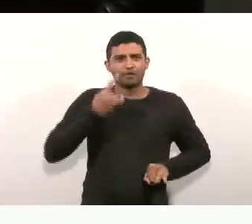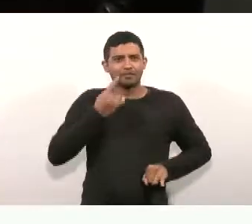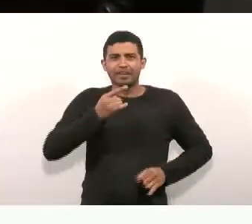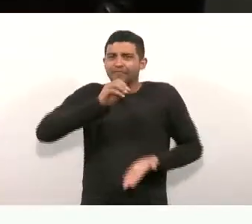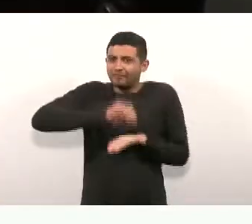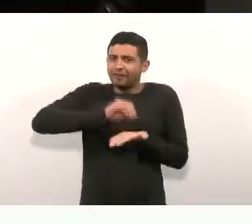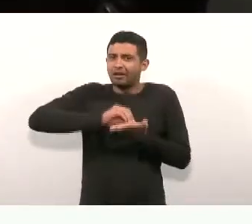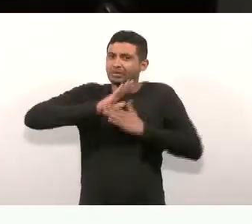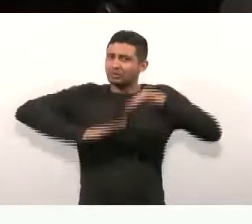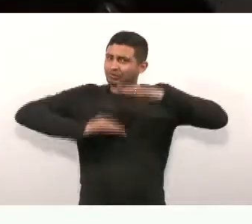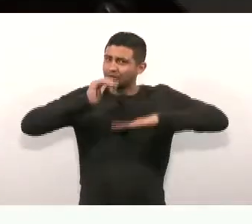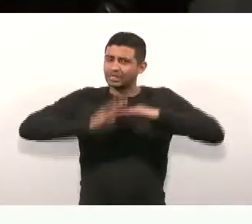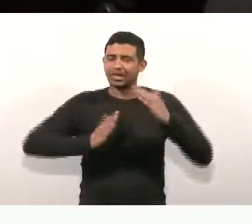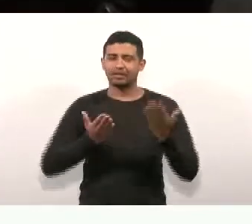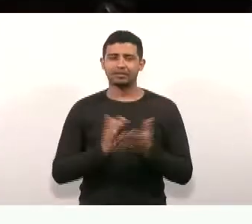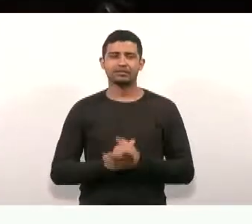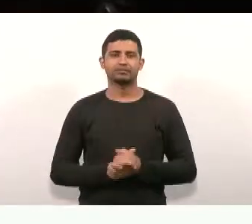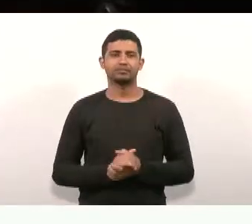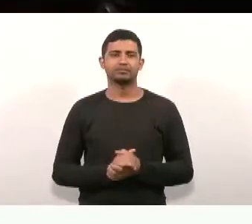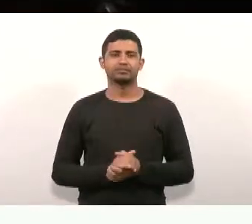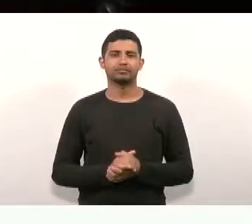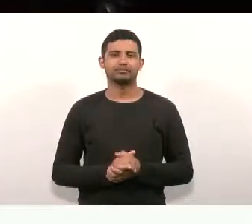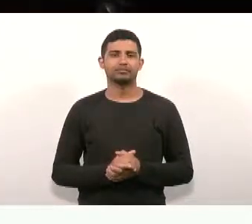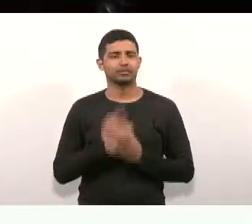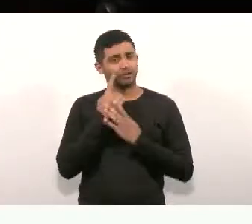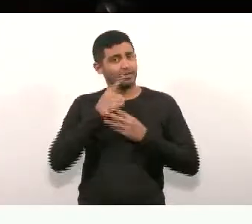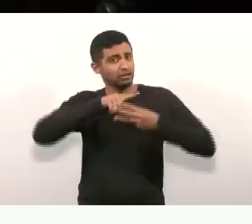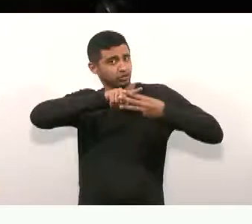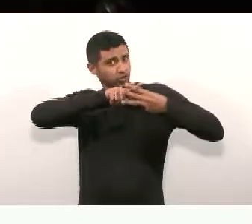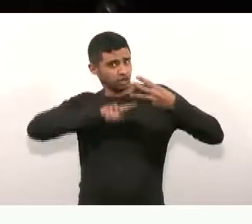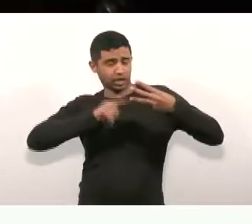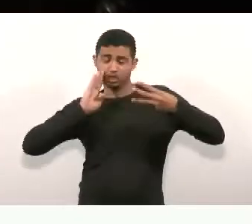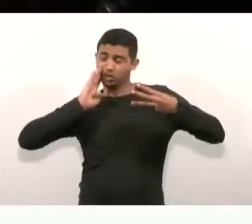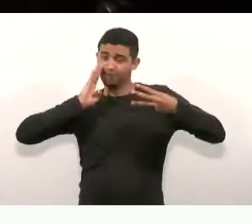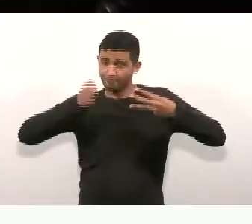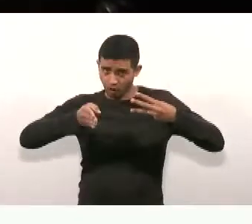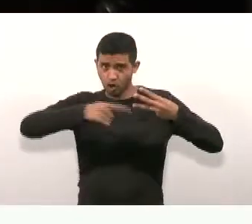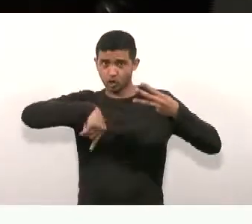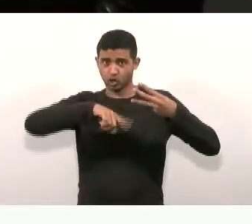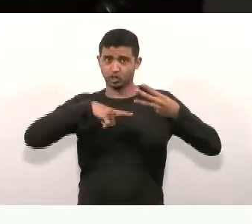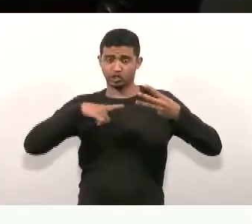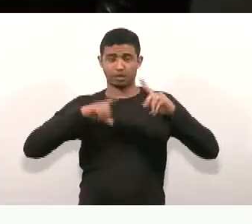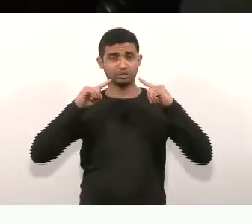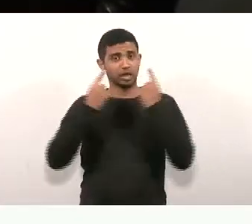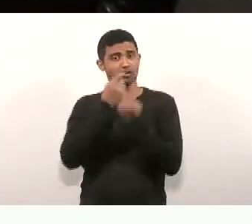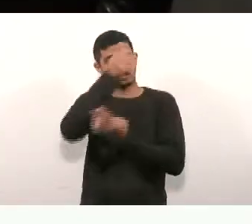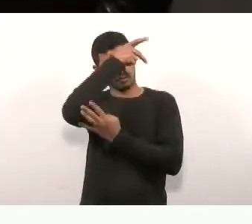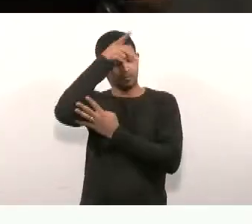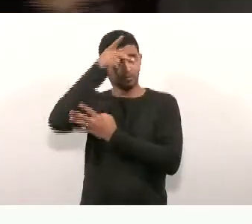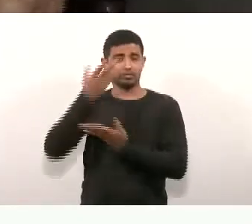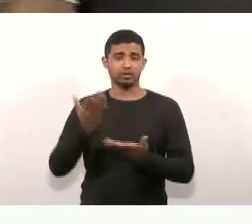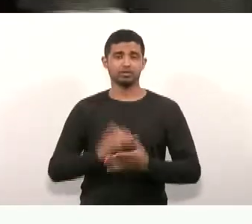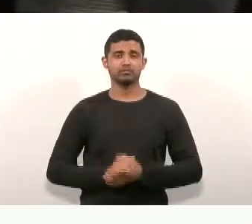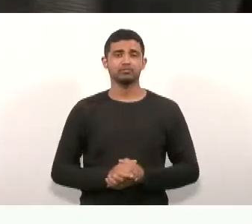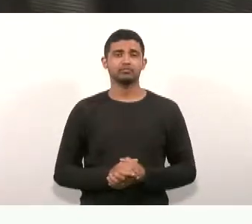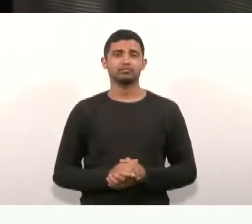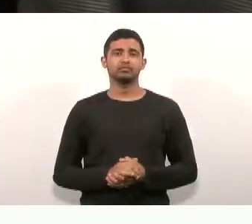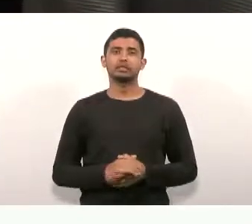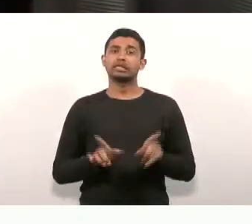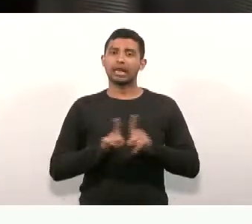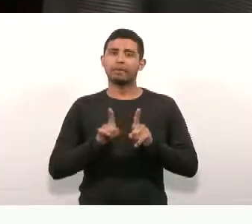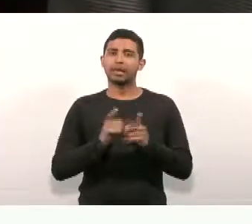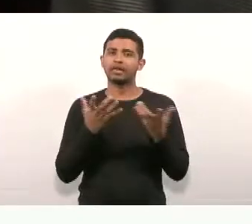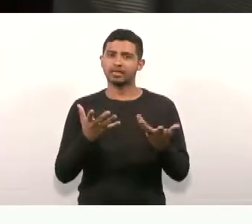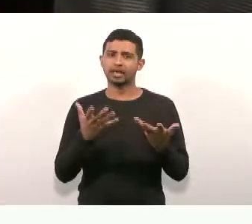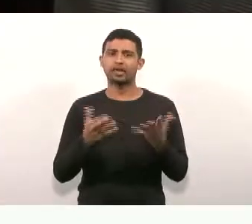qualificada. Então, foram esses os 3 grandes focos que tiveram essa audiência pública. Então, queria colocar para aprovação